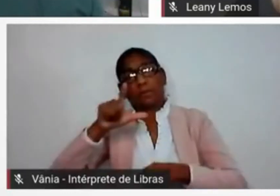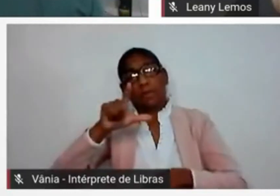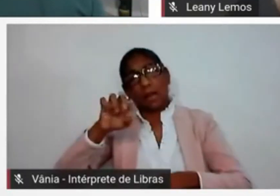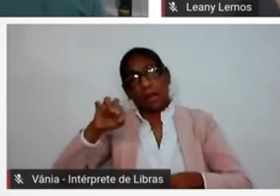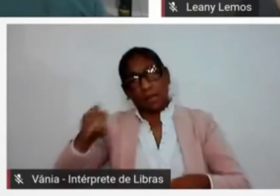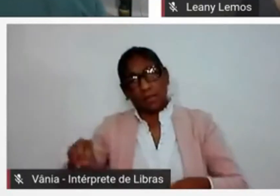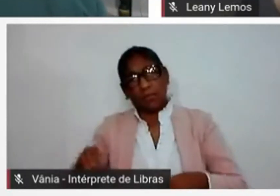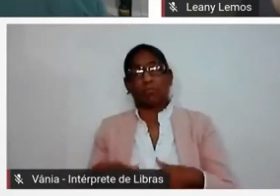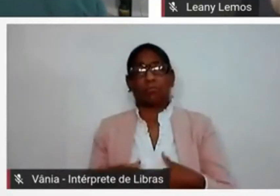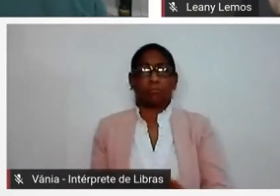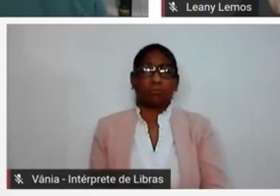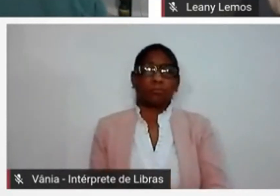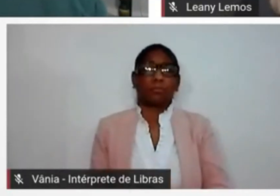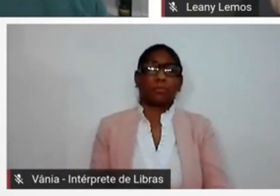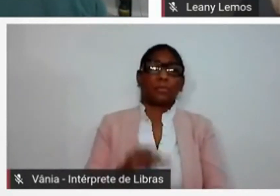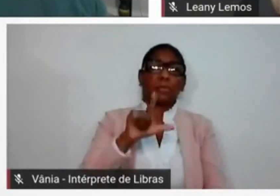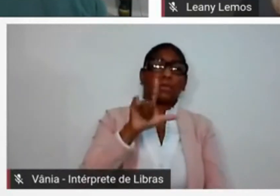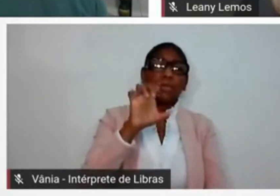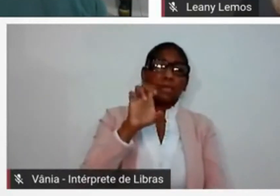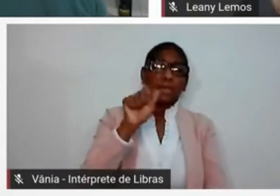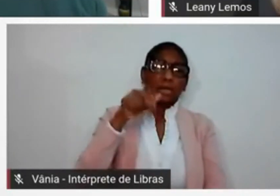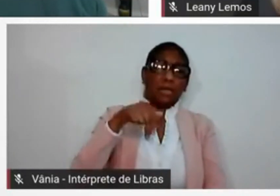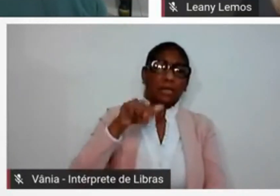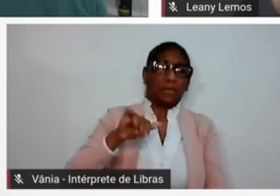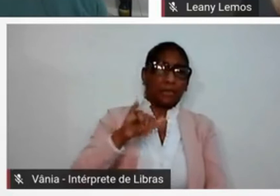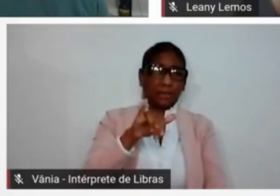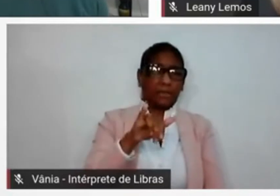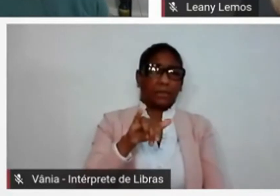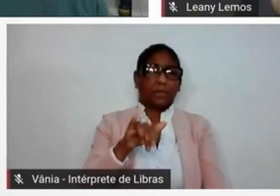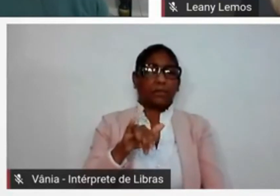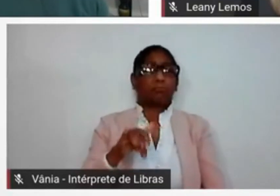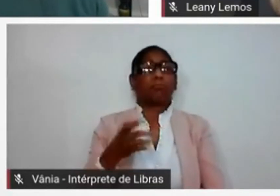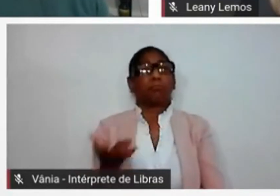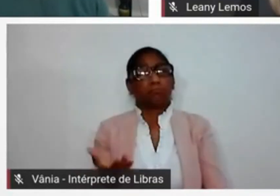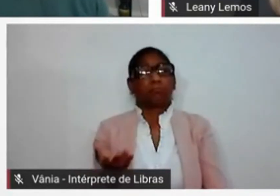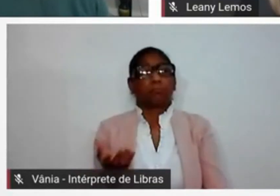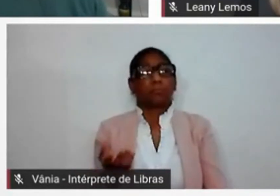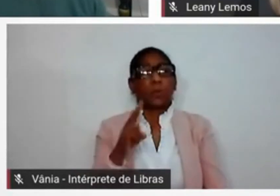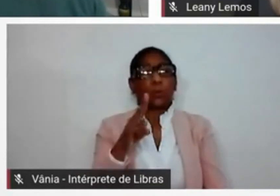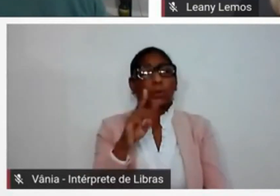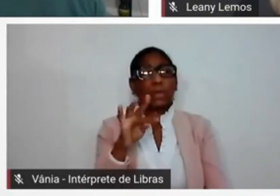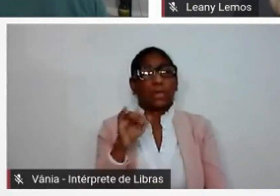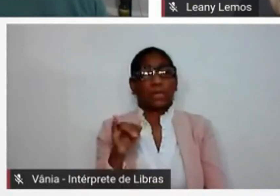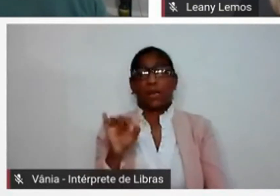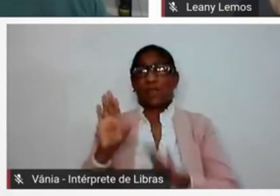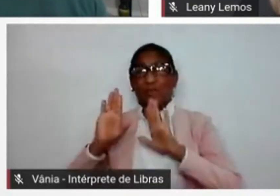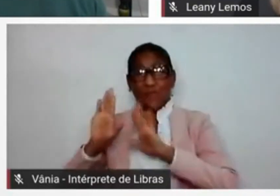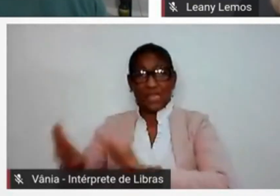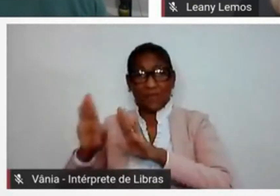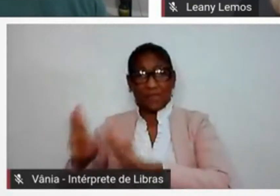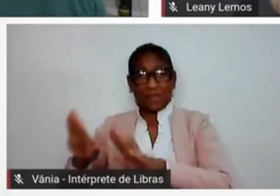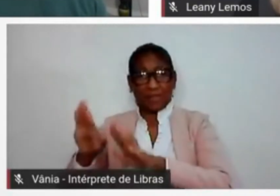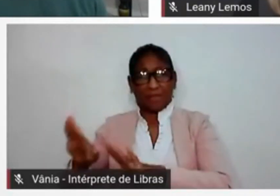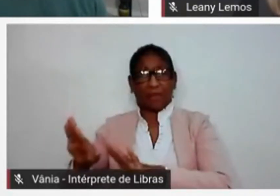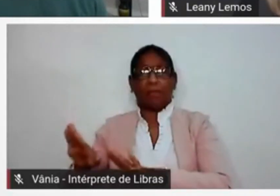Leani, os leitos de UTI, ele não é ocupado por um dia, 2 dias. Lembras a média